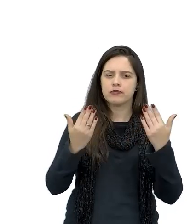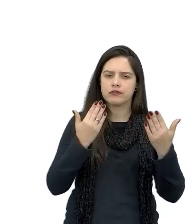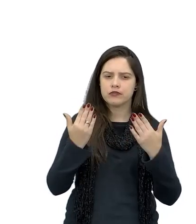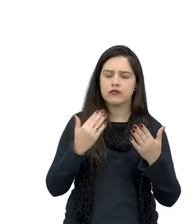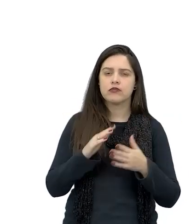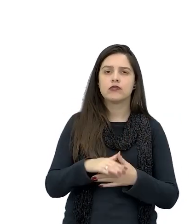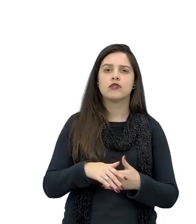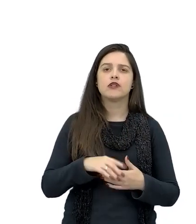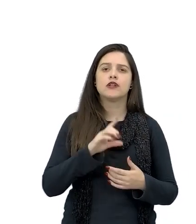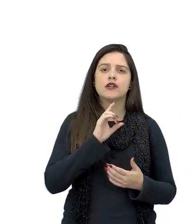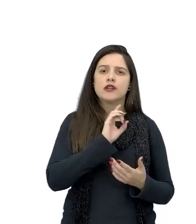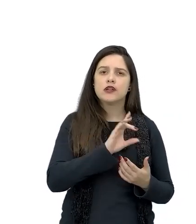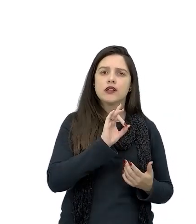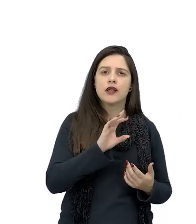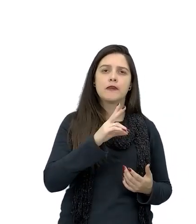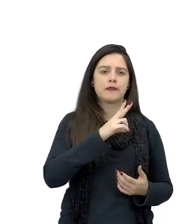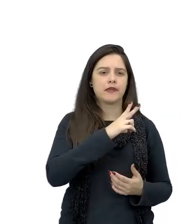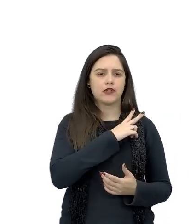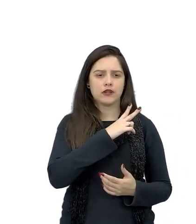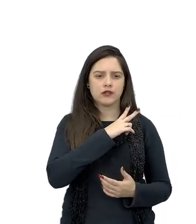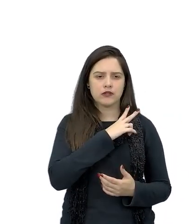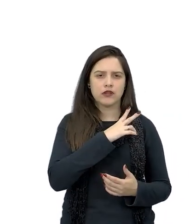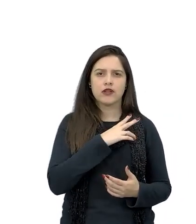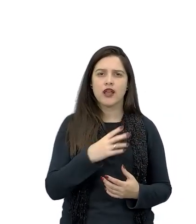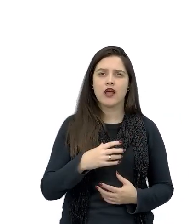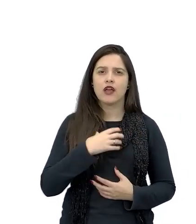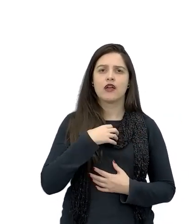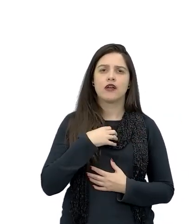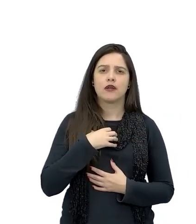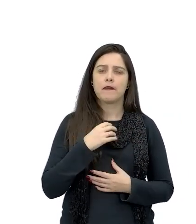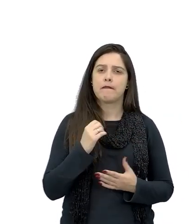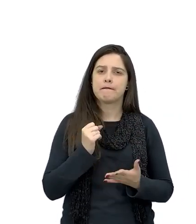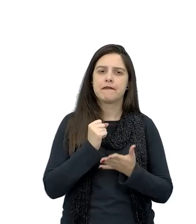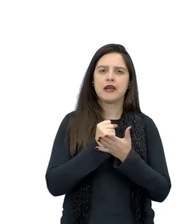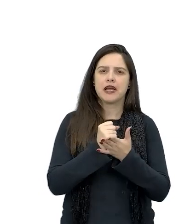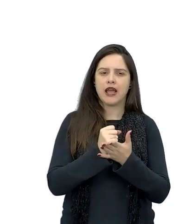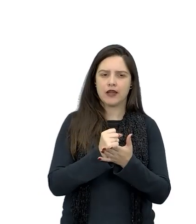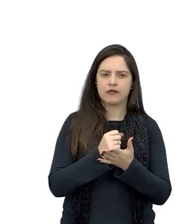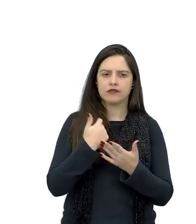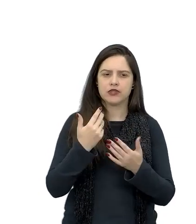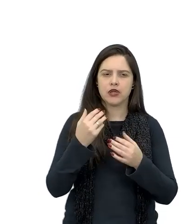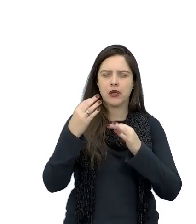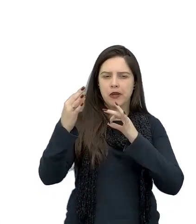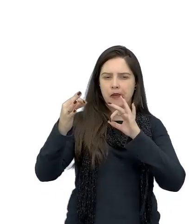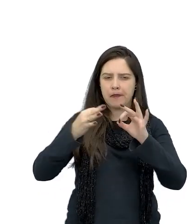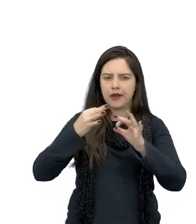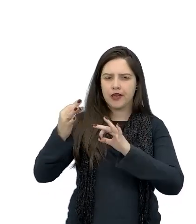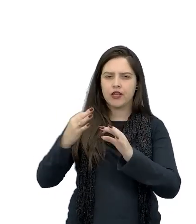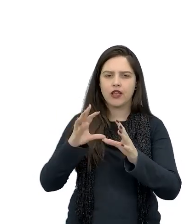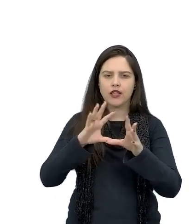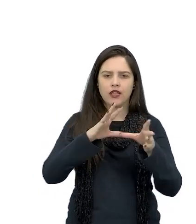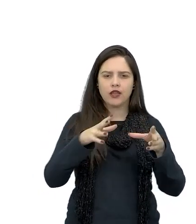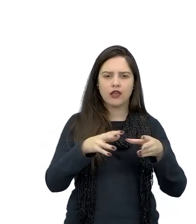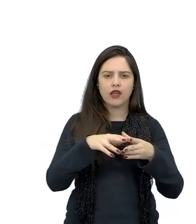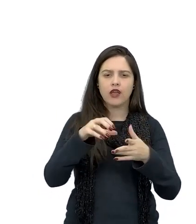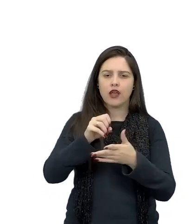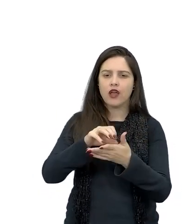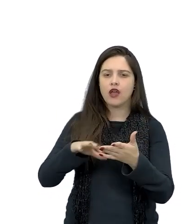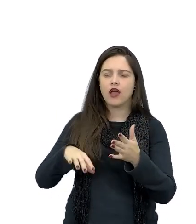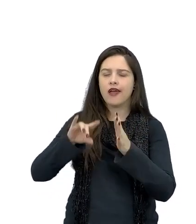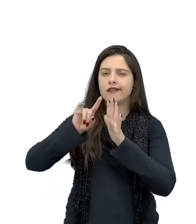em cada um deles, em particular, as formas de marcado. Planejar em equipe atividades